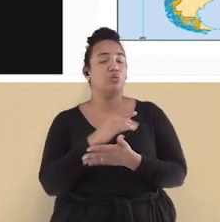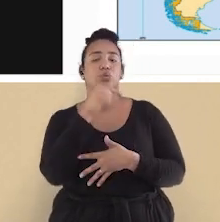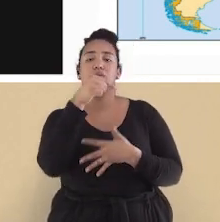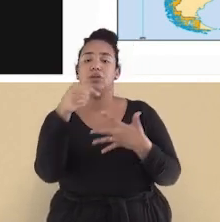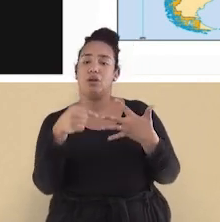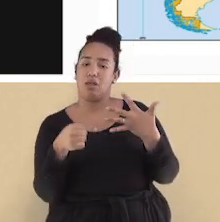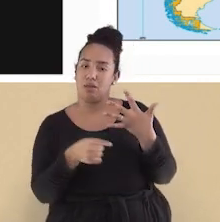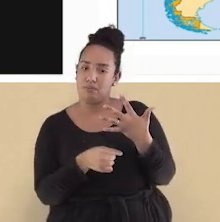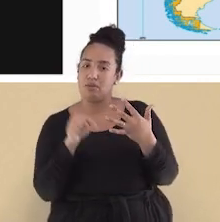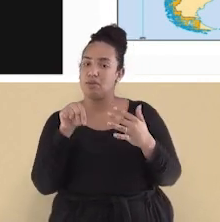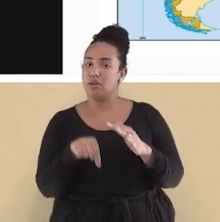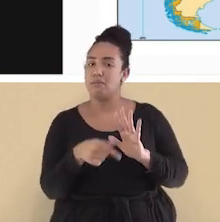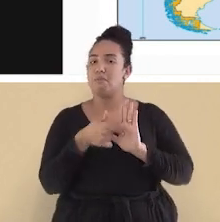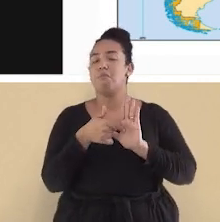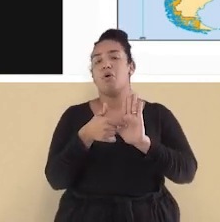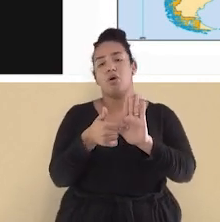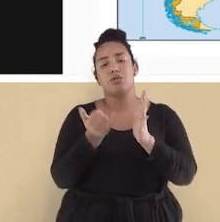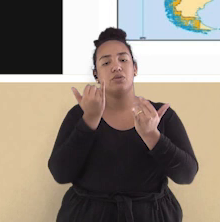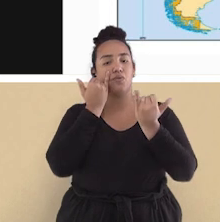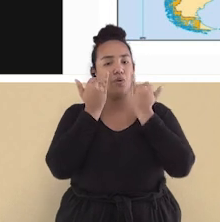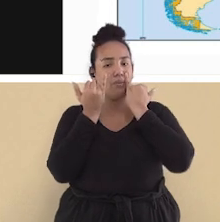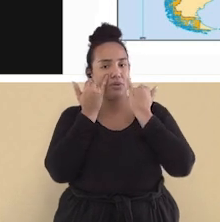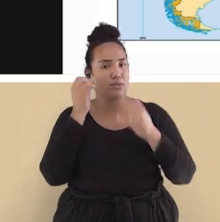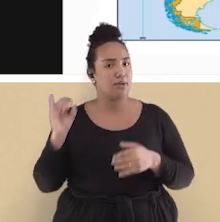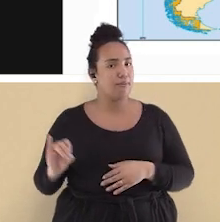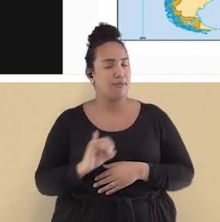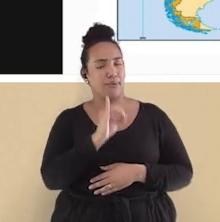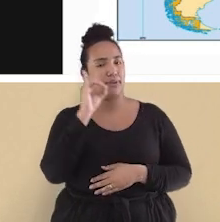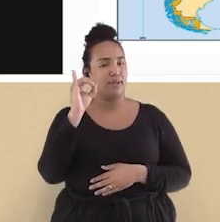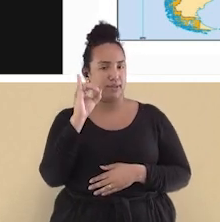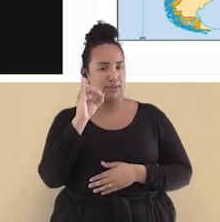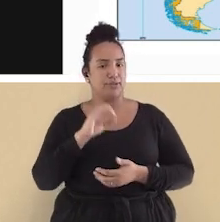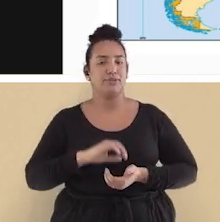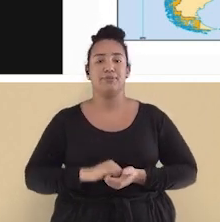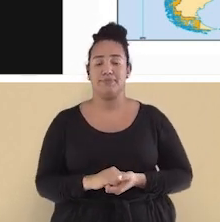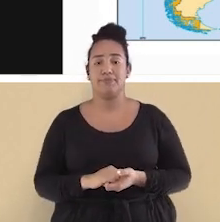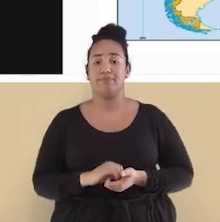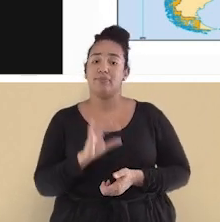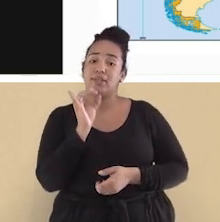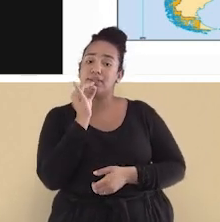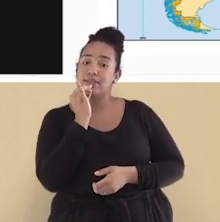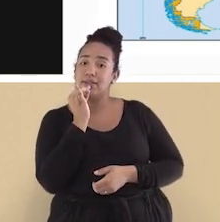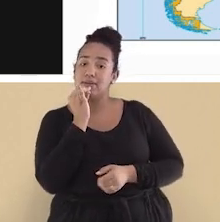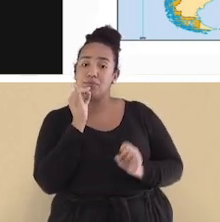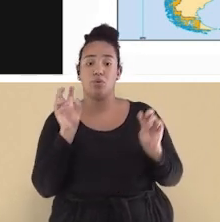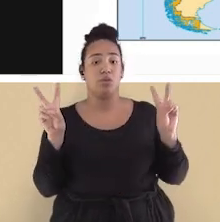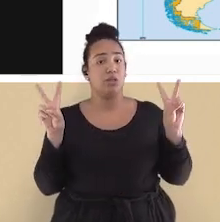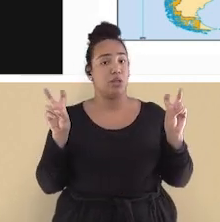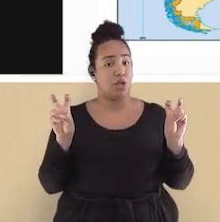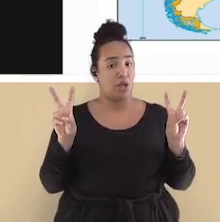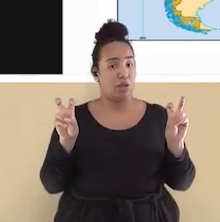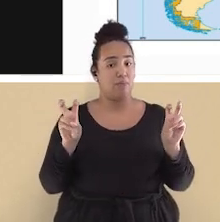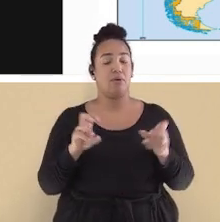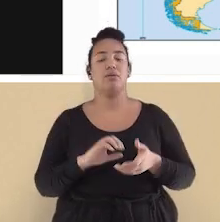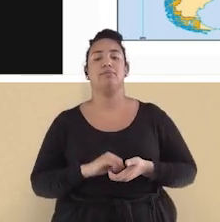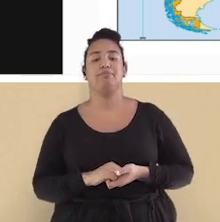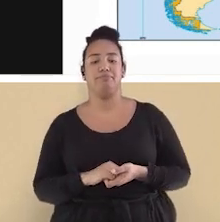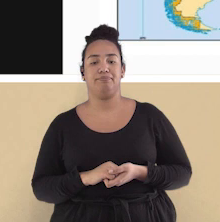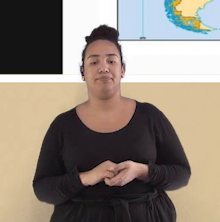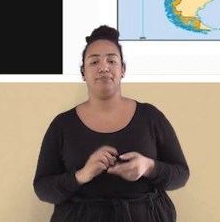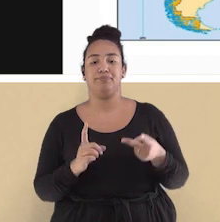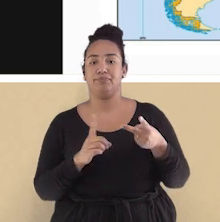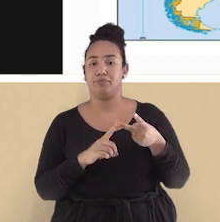contêm alguns elementos que nos informam ou dão informações importantes sobre ele, como, por exemplo,